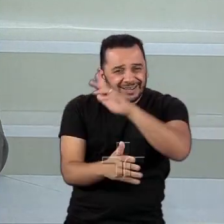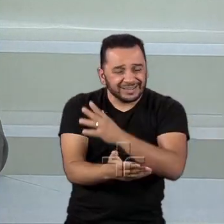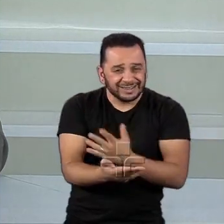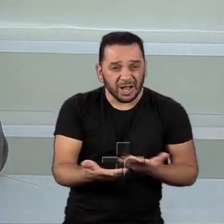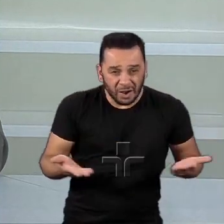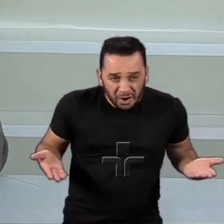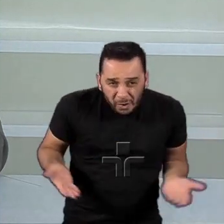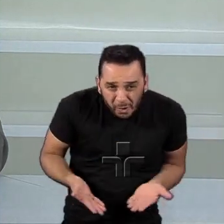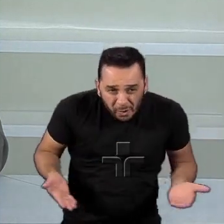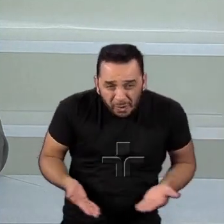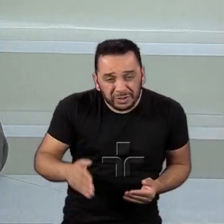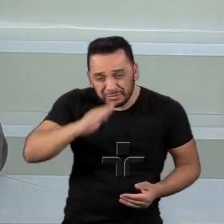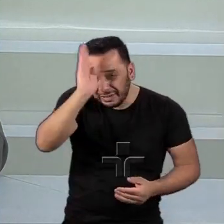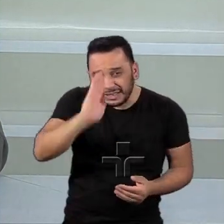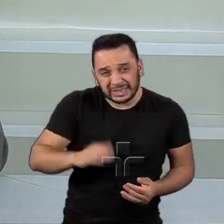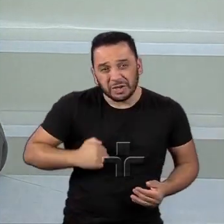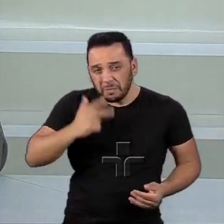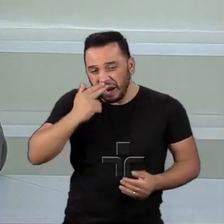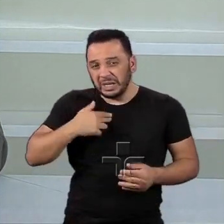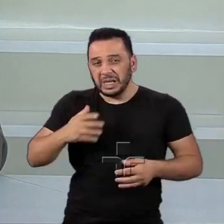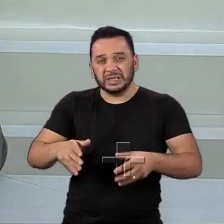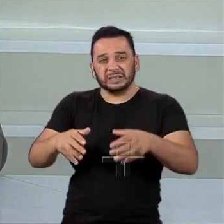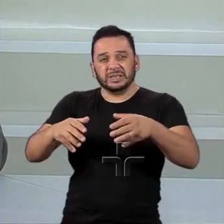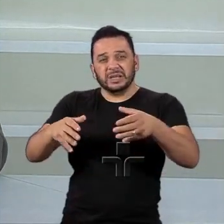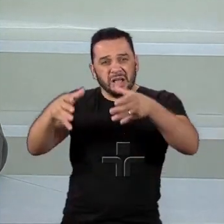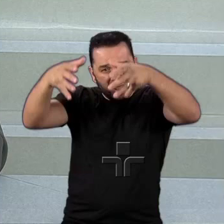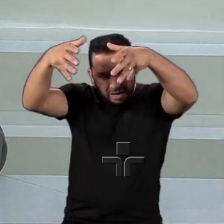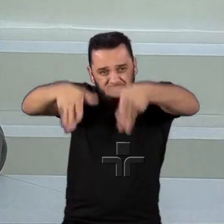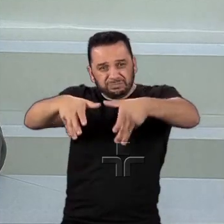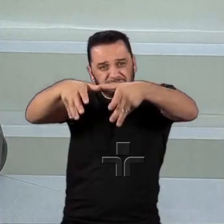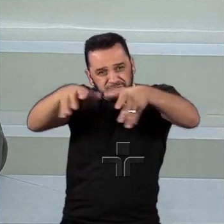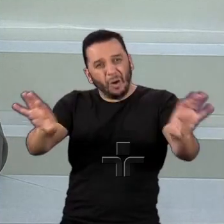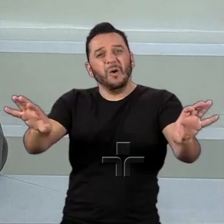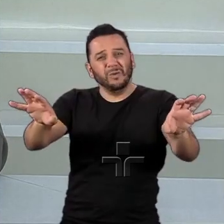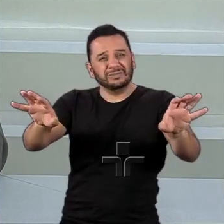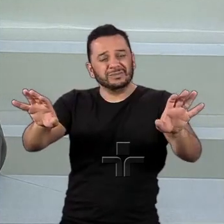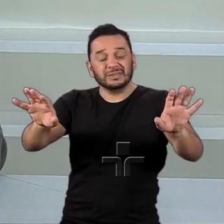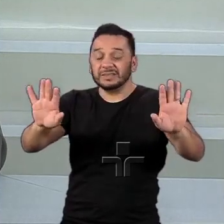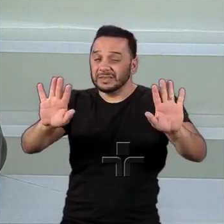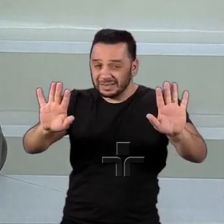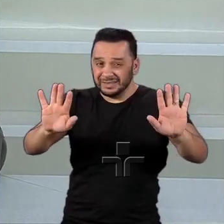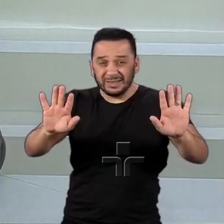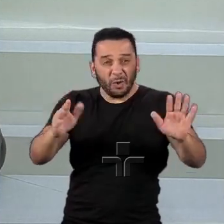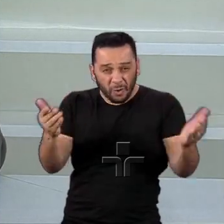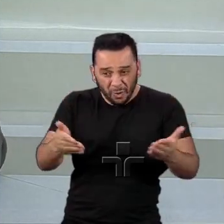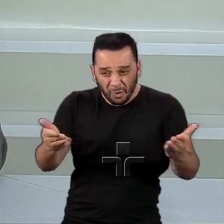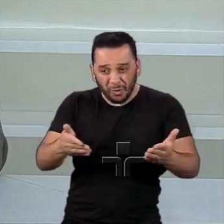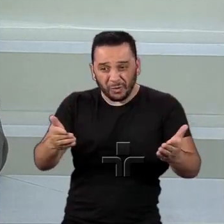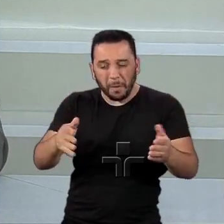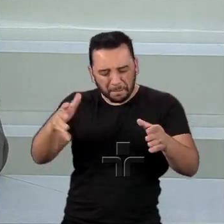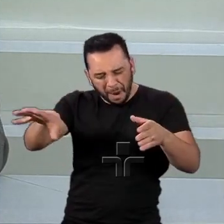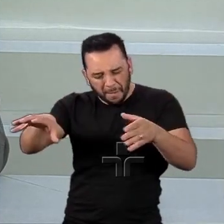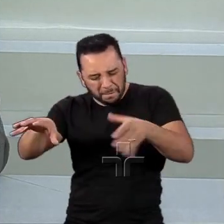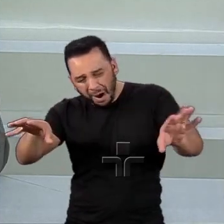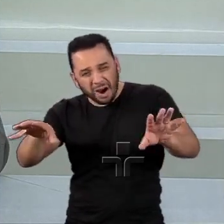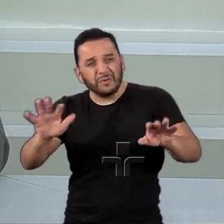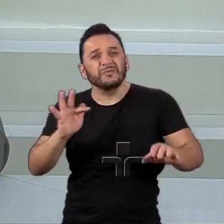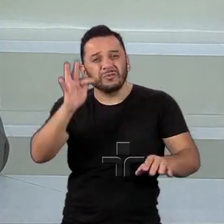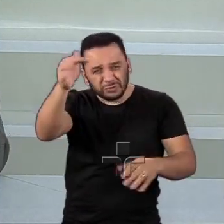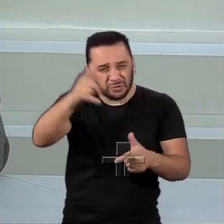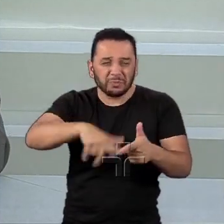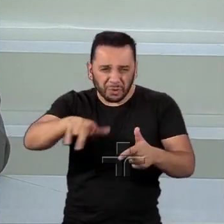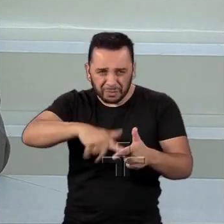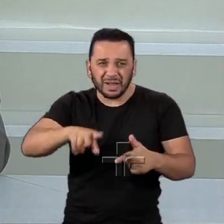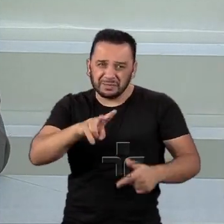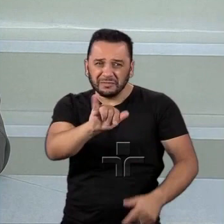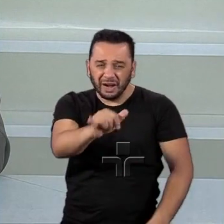diria assim, a um caos que vai ser muito, muito problemático para todos nós. Por isso, a reflexão que se faz,